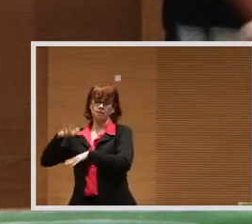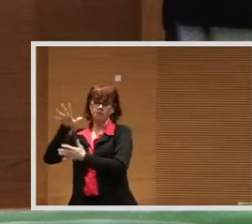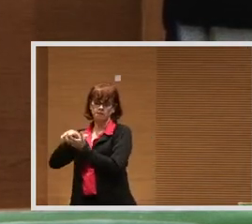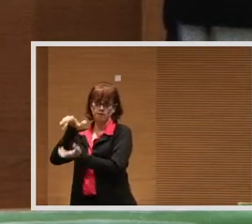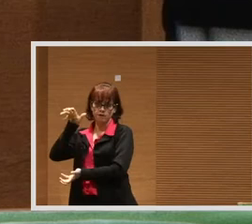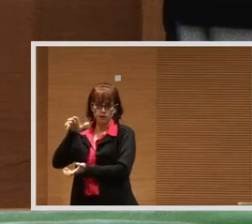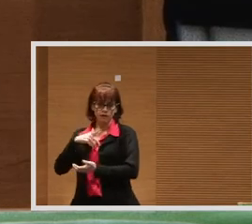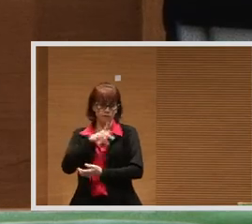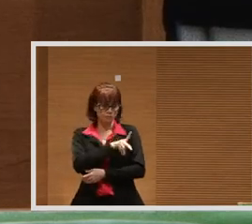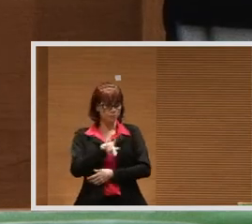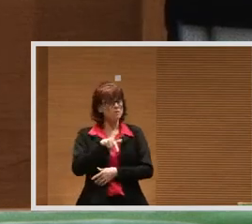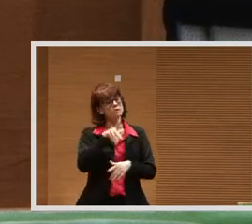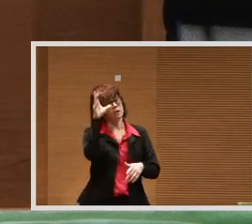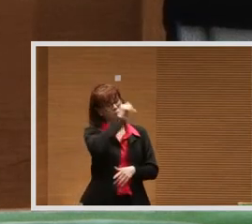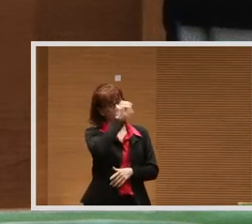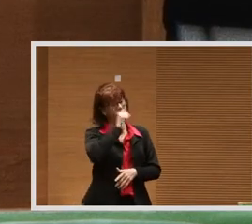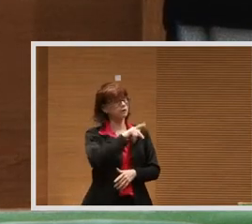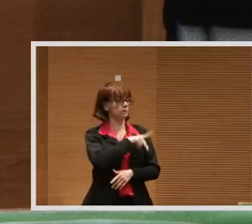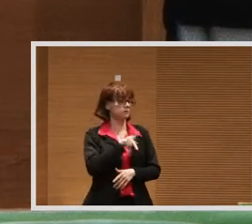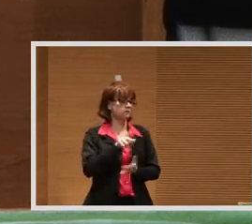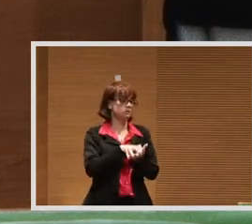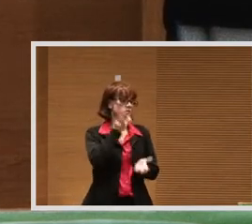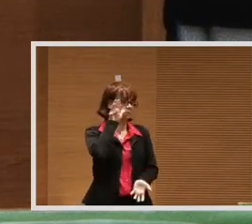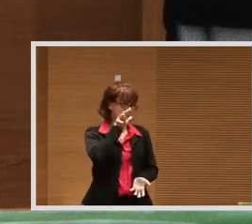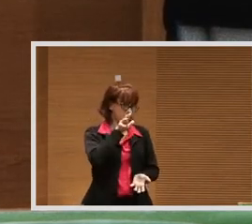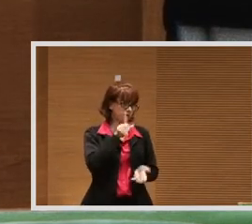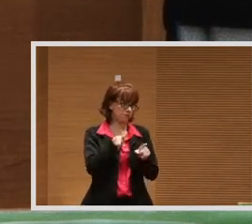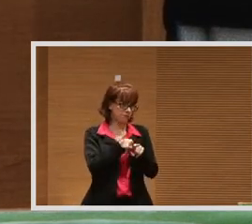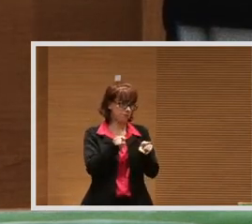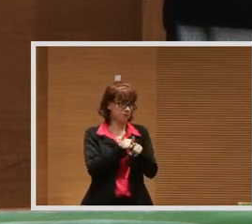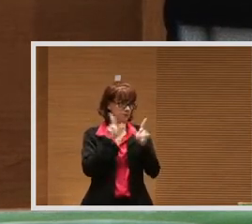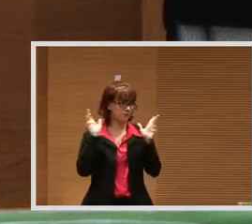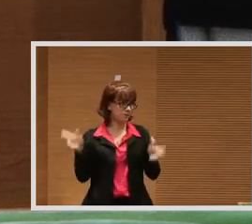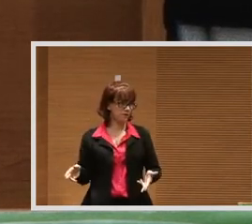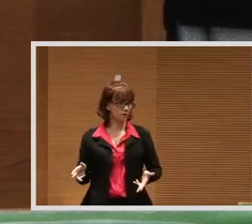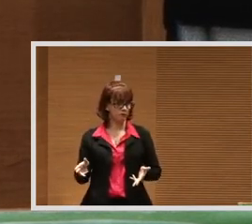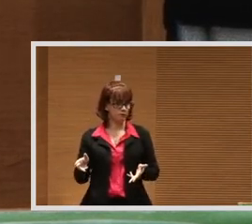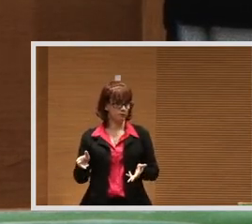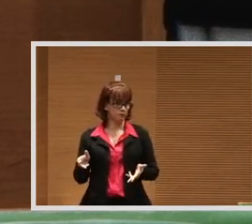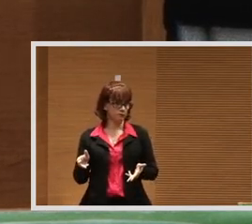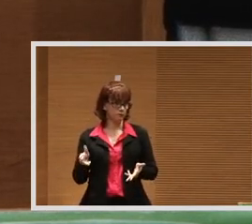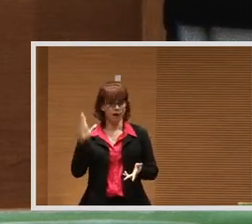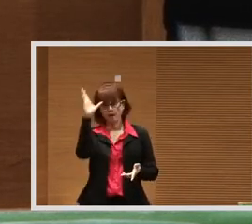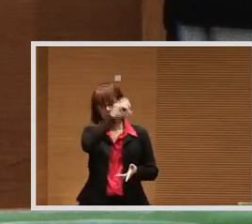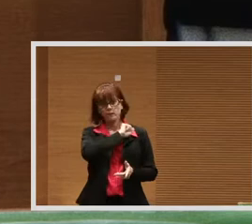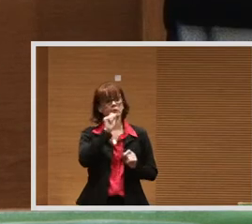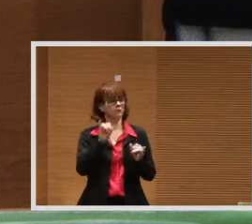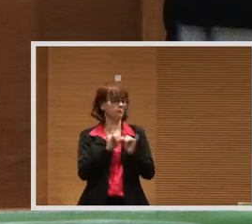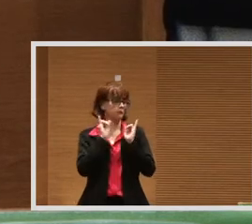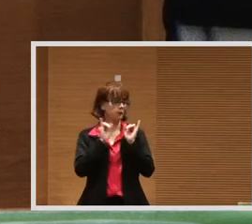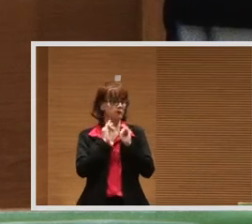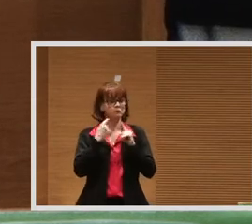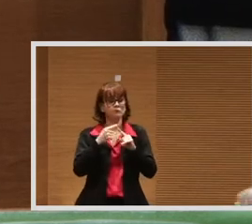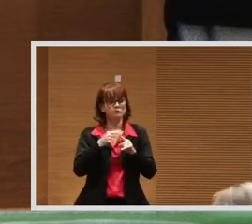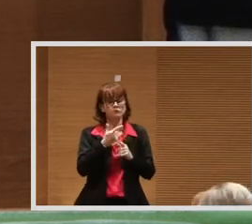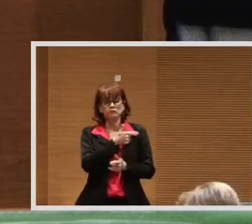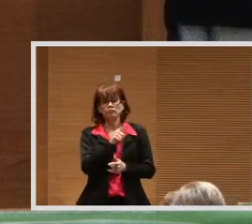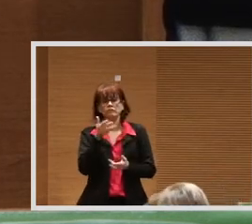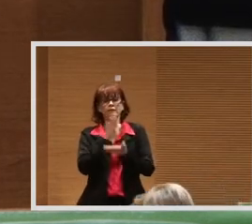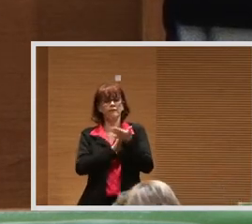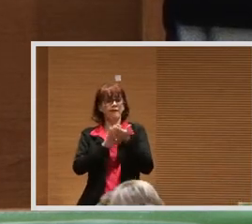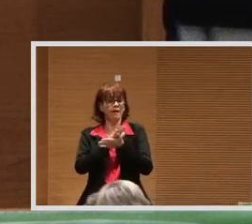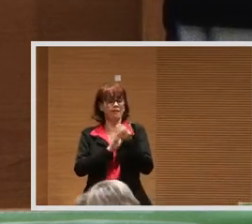A professora aprende com os professores mais velhos. E só aprende bobagem, né? Porque não tem